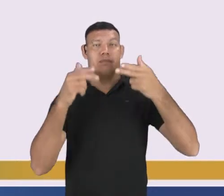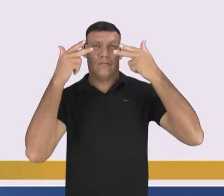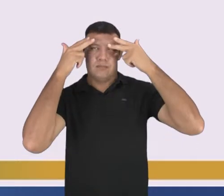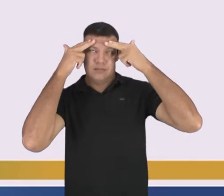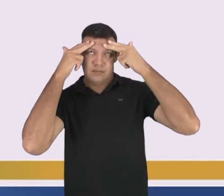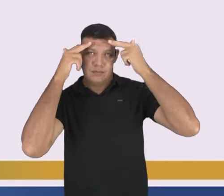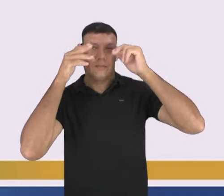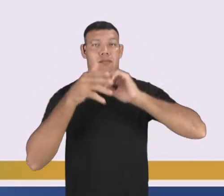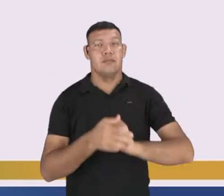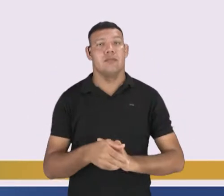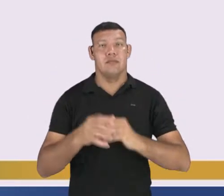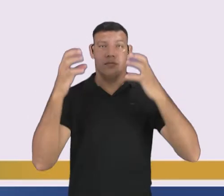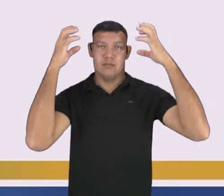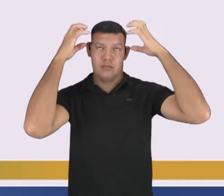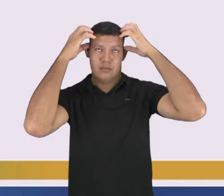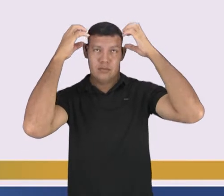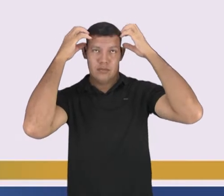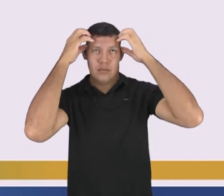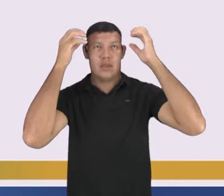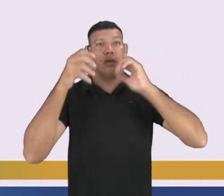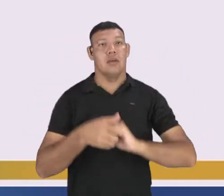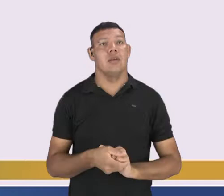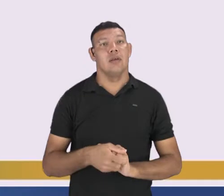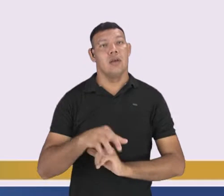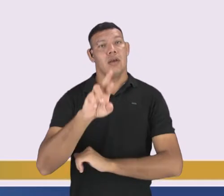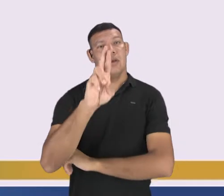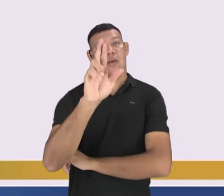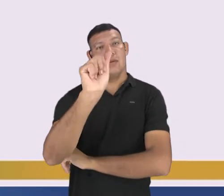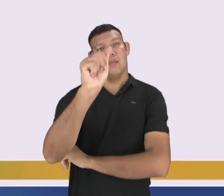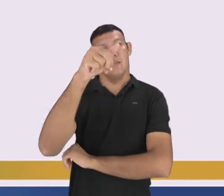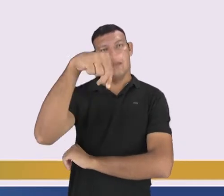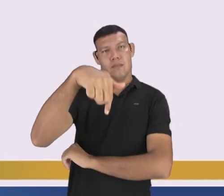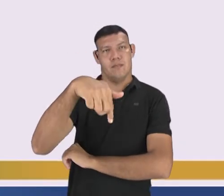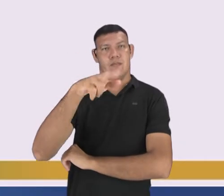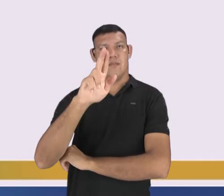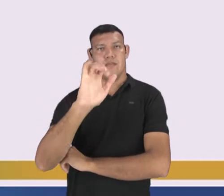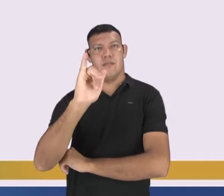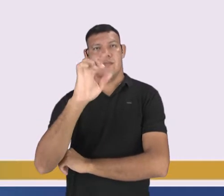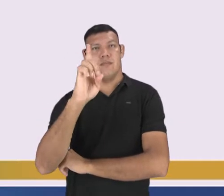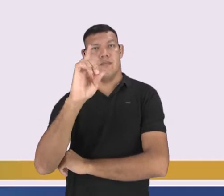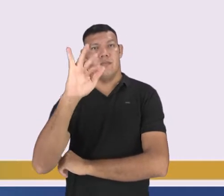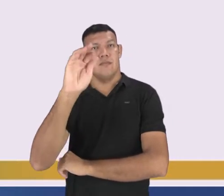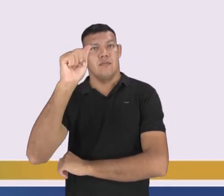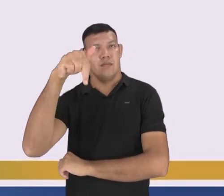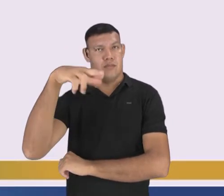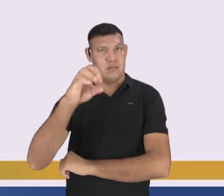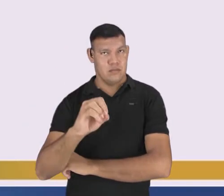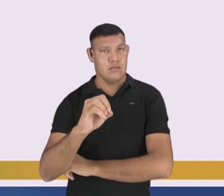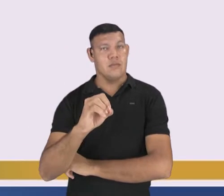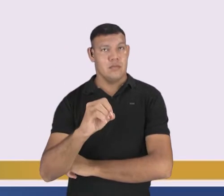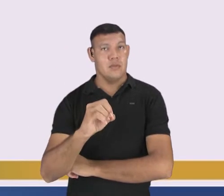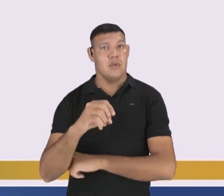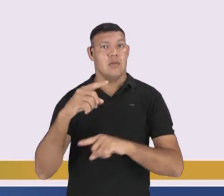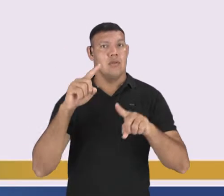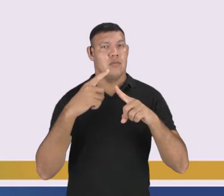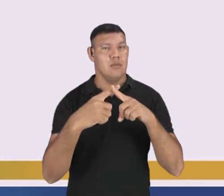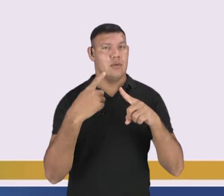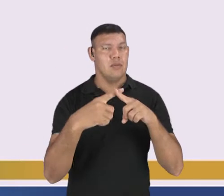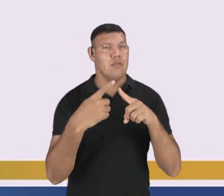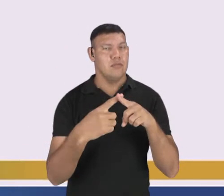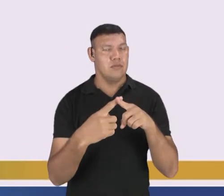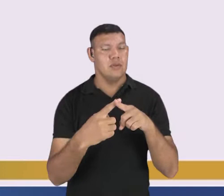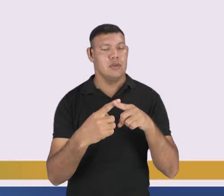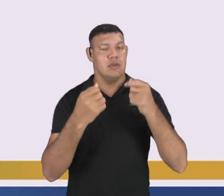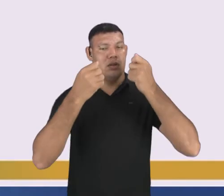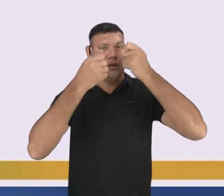que são os nervos cranianos e os nervos raquidianos. Os nervos cranianos, eles distribuem em cerca de 12 pares que